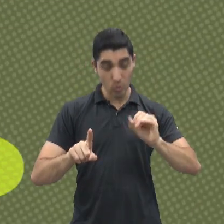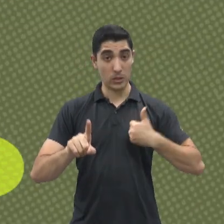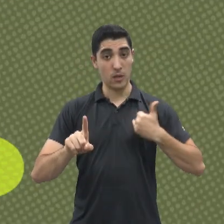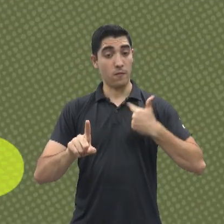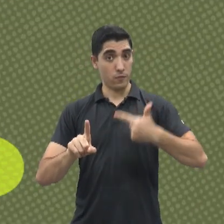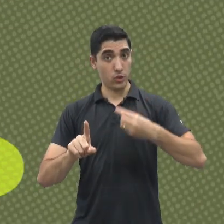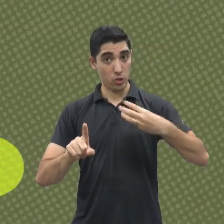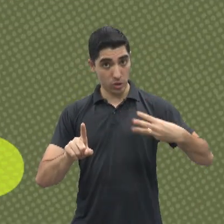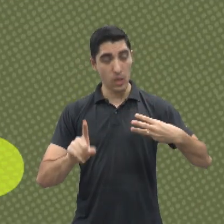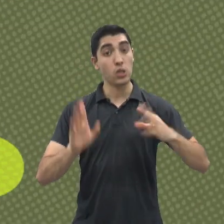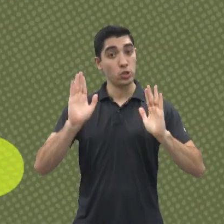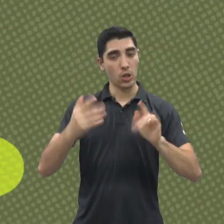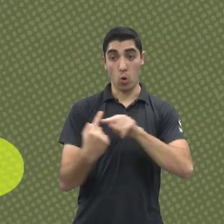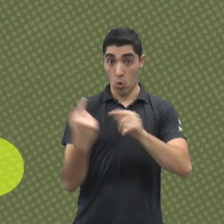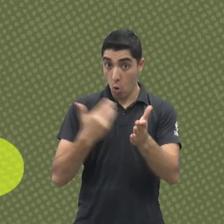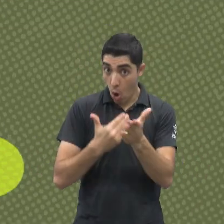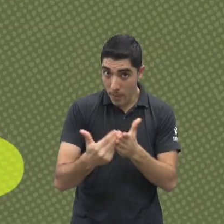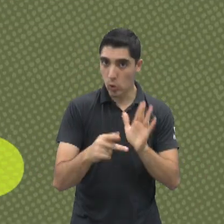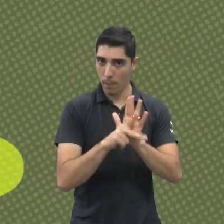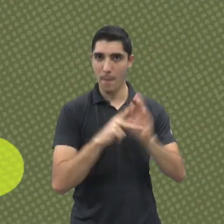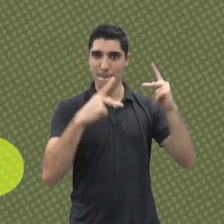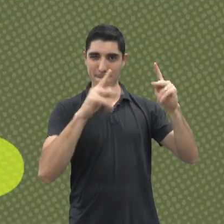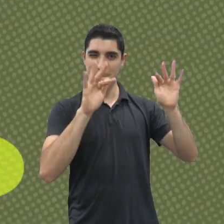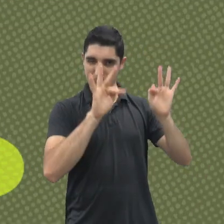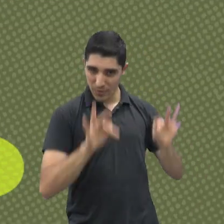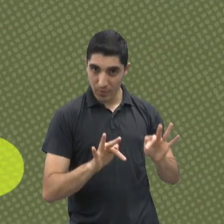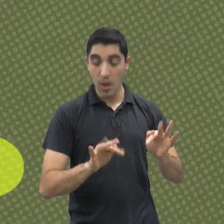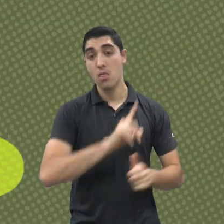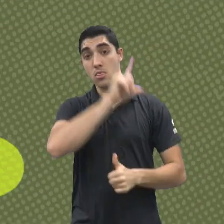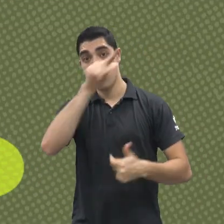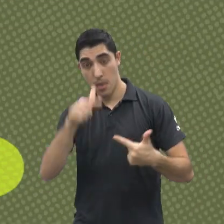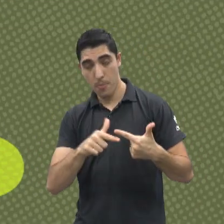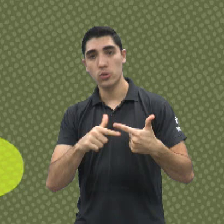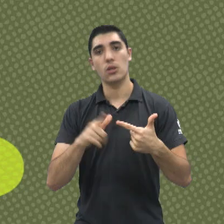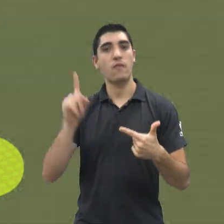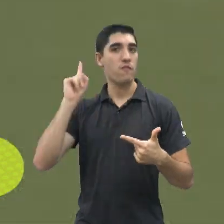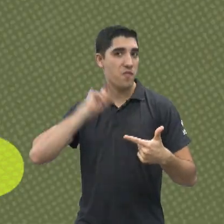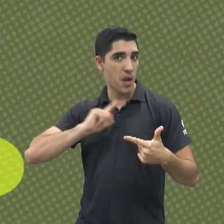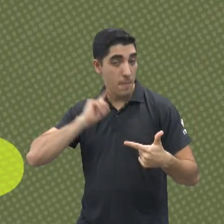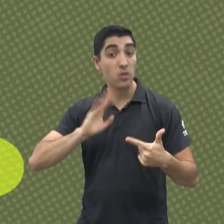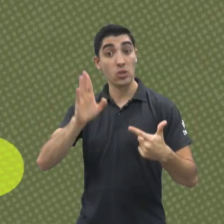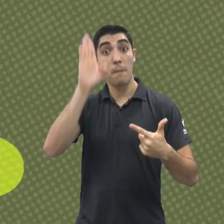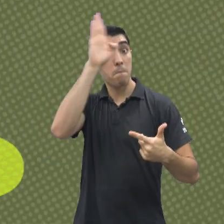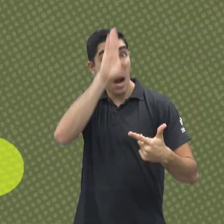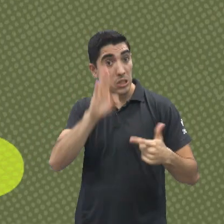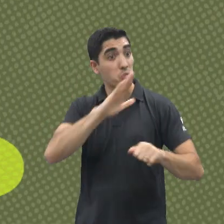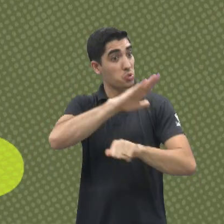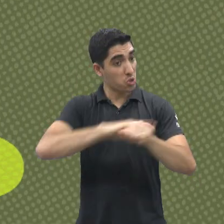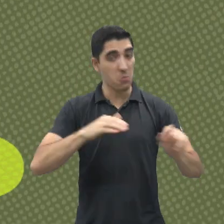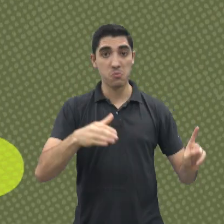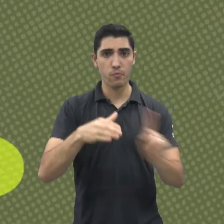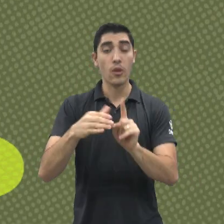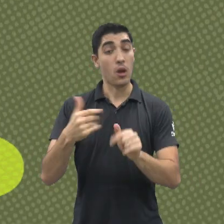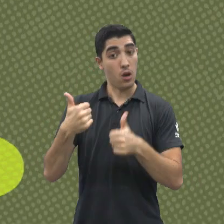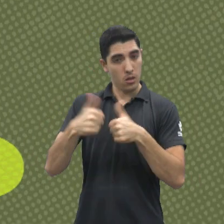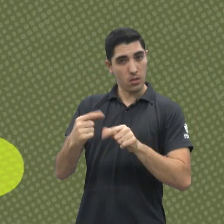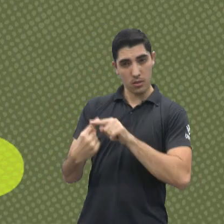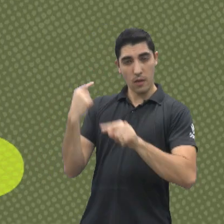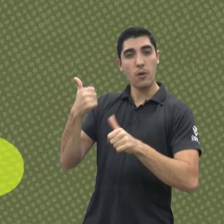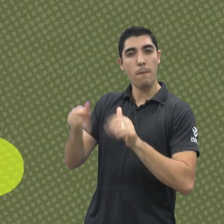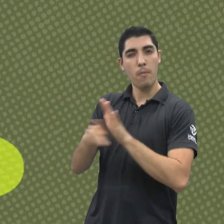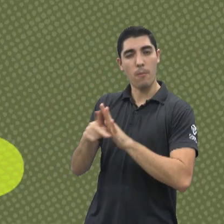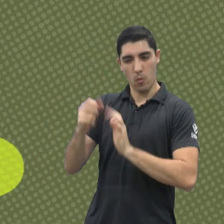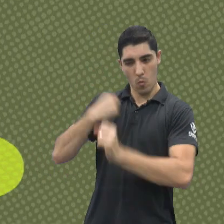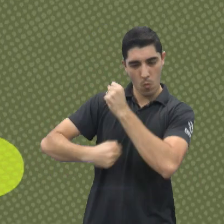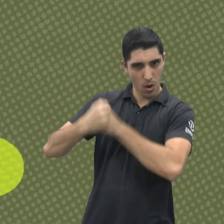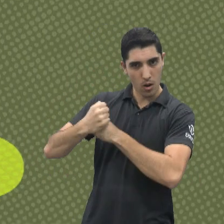passou também pela base do Flamengo e teve convocações para a seleção brasileira. Na última Série A2, ele vestiu a camisa do Capivariano.